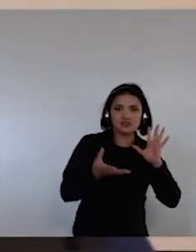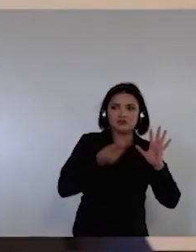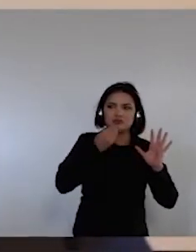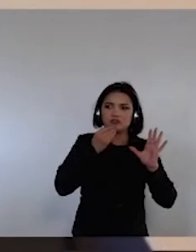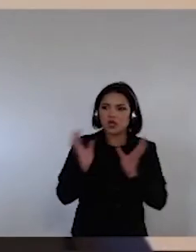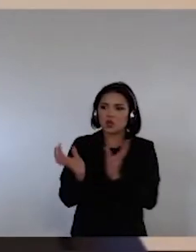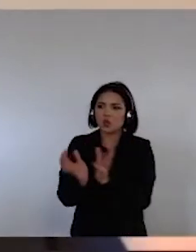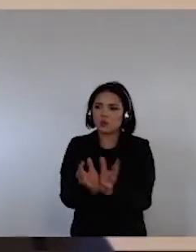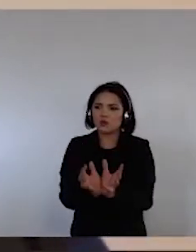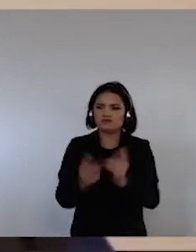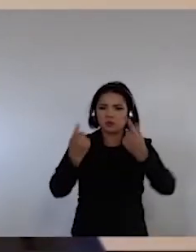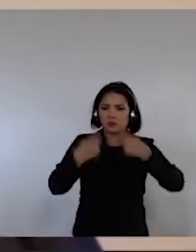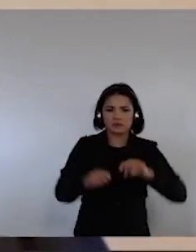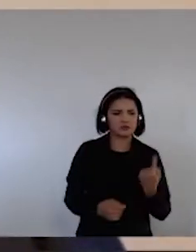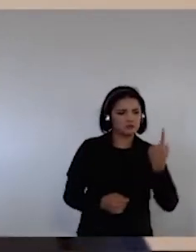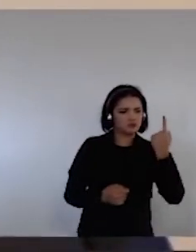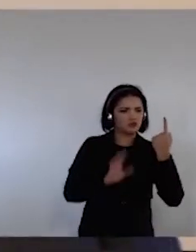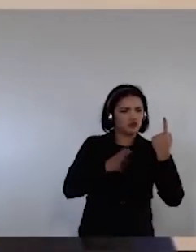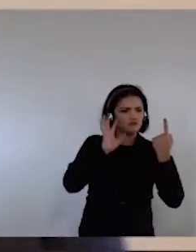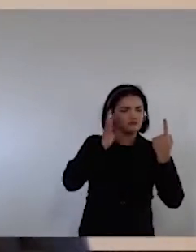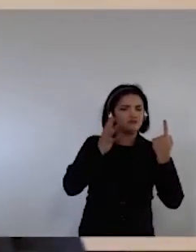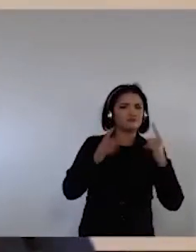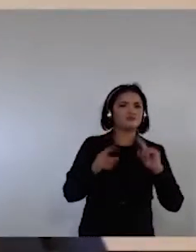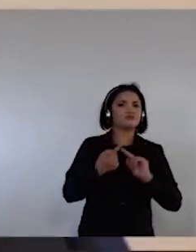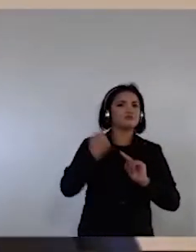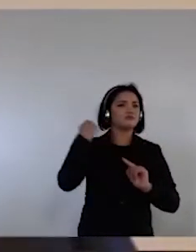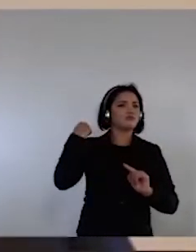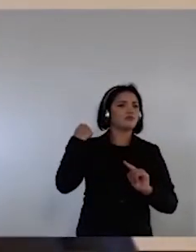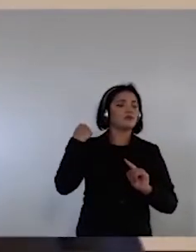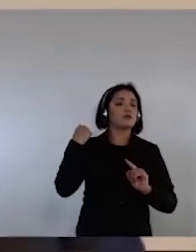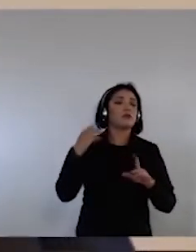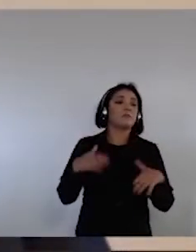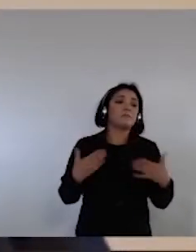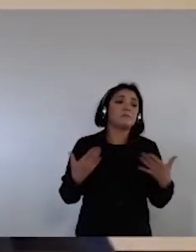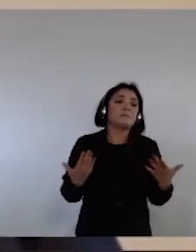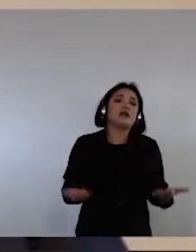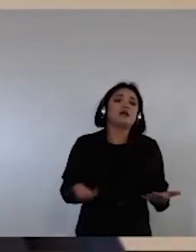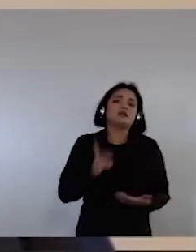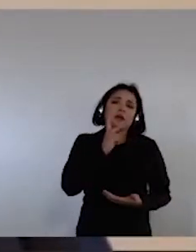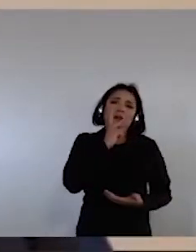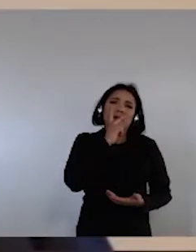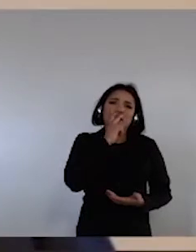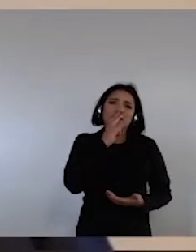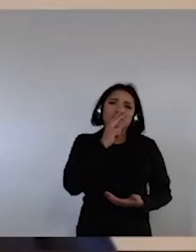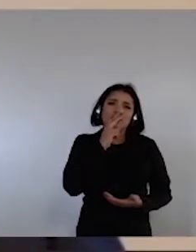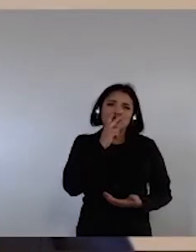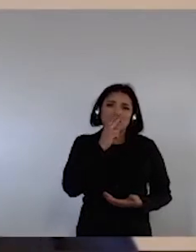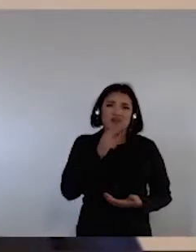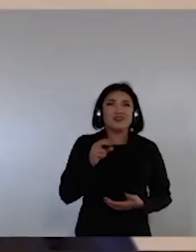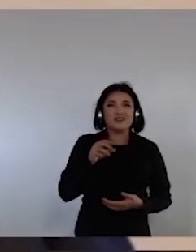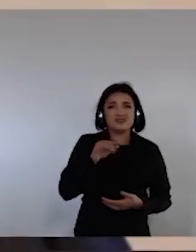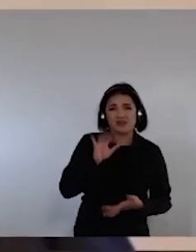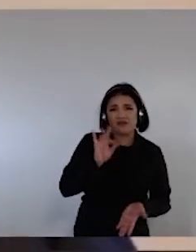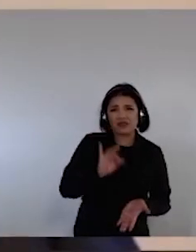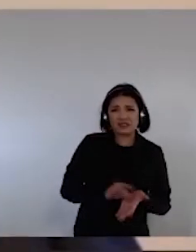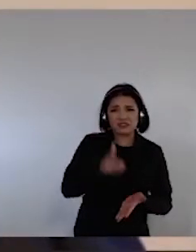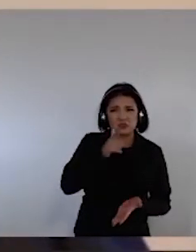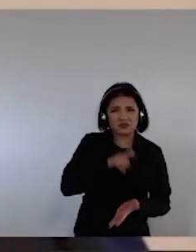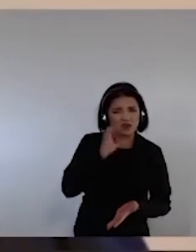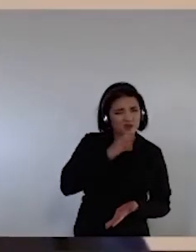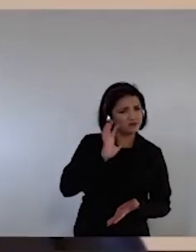criam regras diferentes daquelas que estão no Código de Processo. Por exemplo, nessa questão do julgamento monocrático,